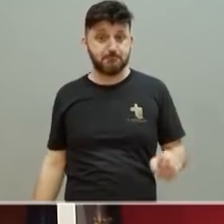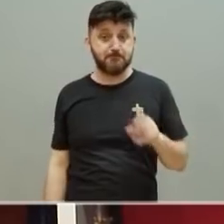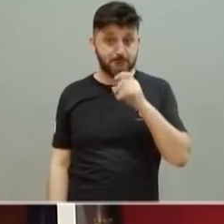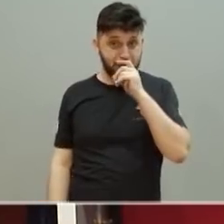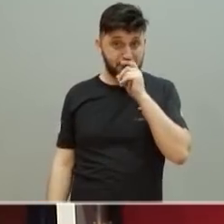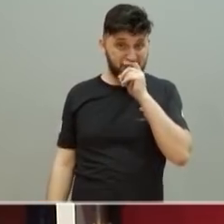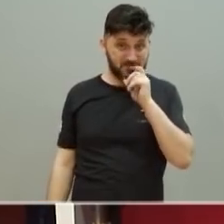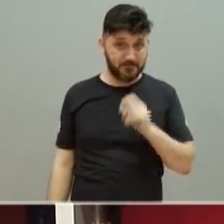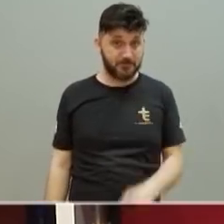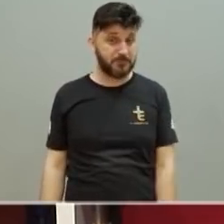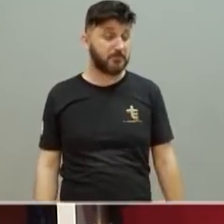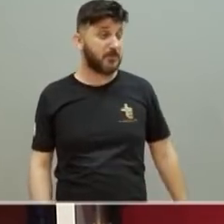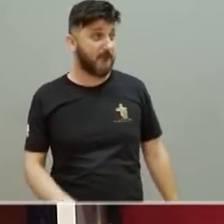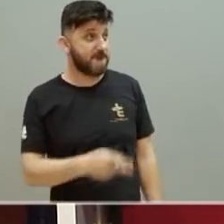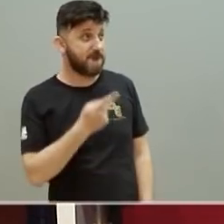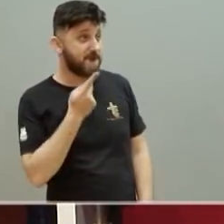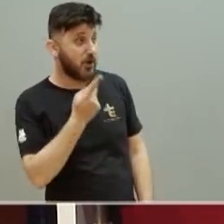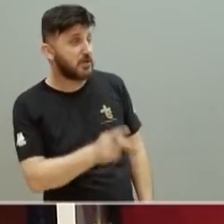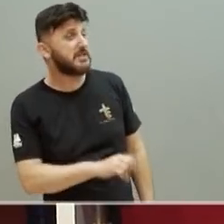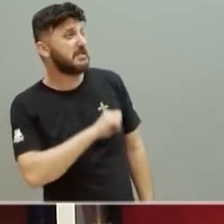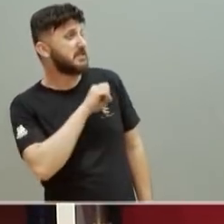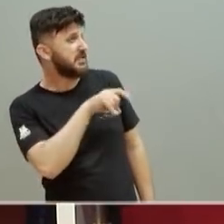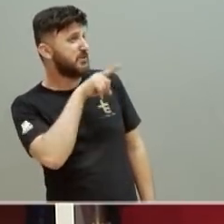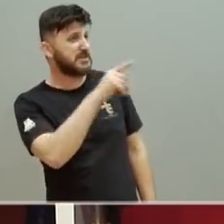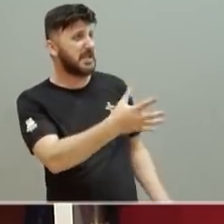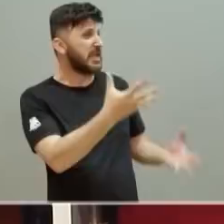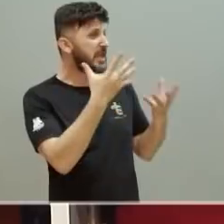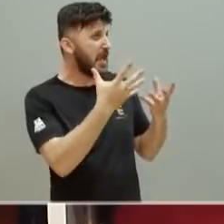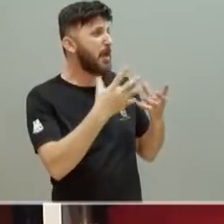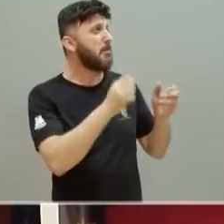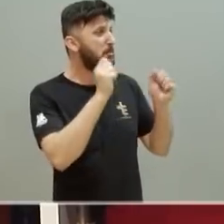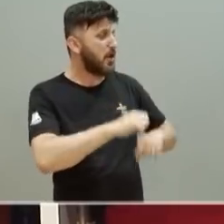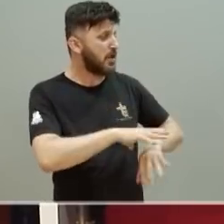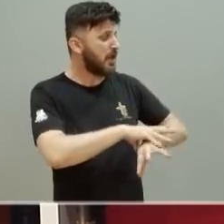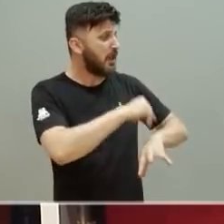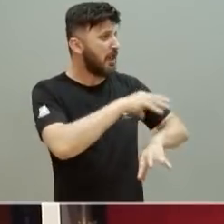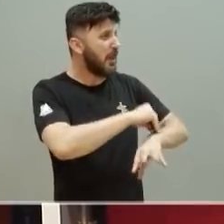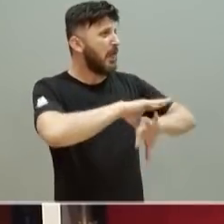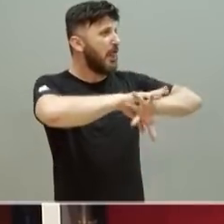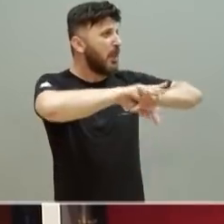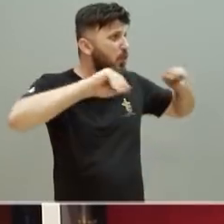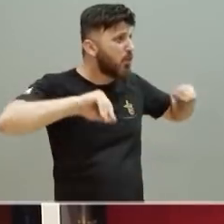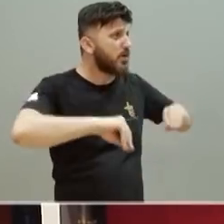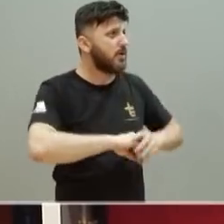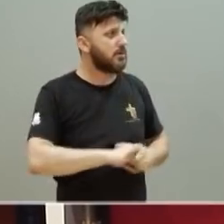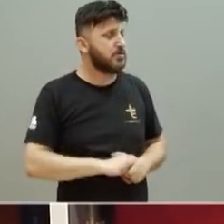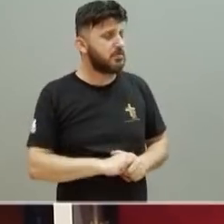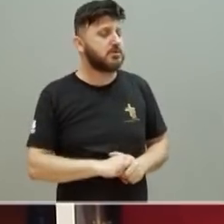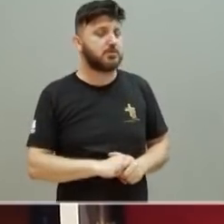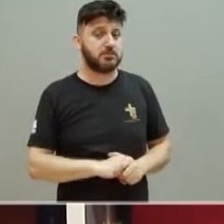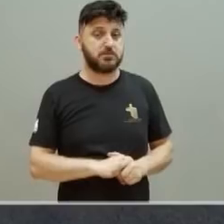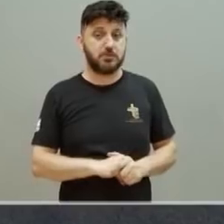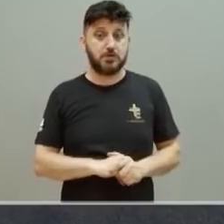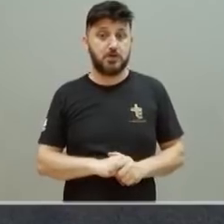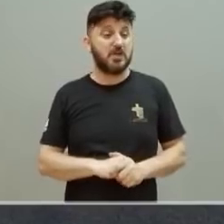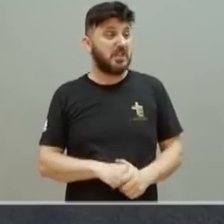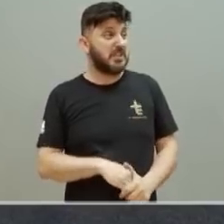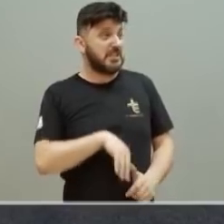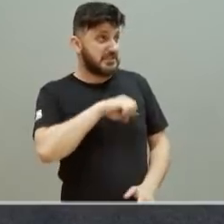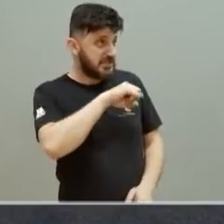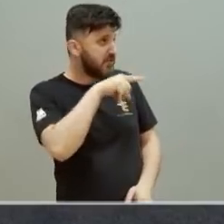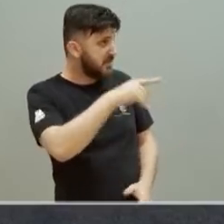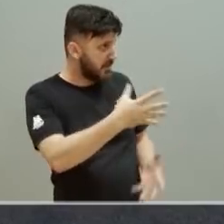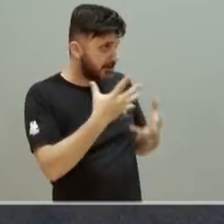Se queres, pode limpar-me, disse o leproso para Jesus. Se o